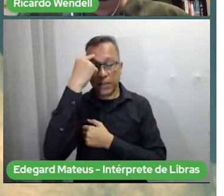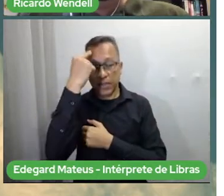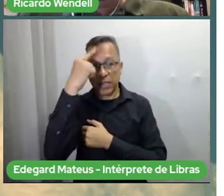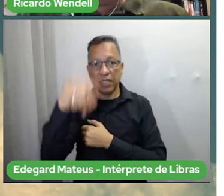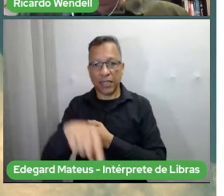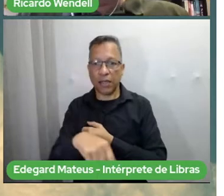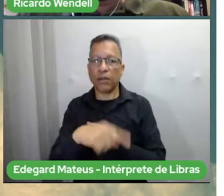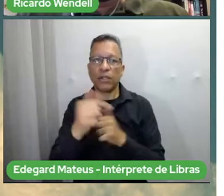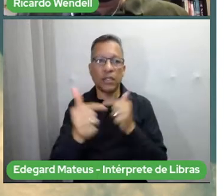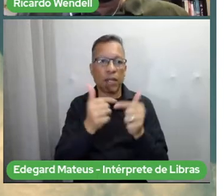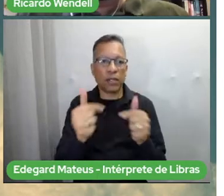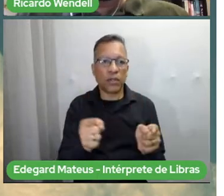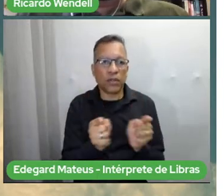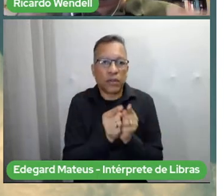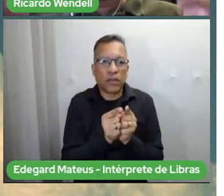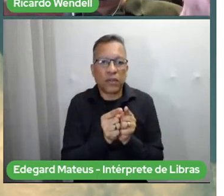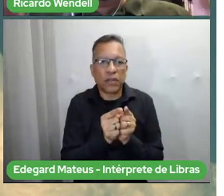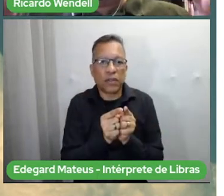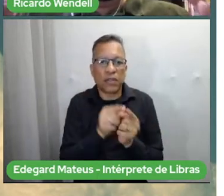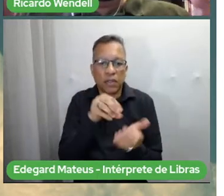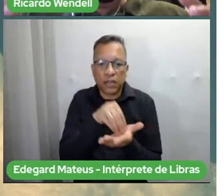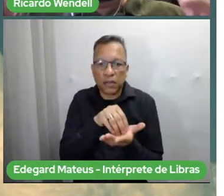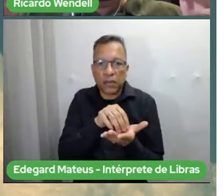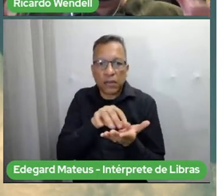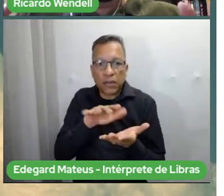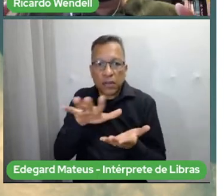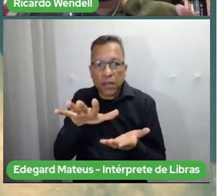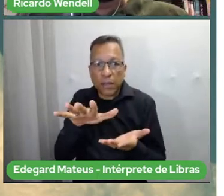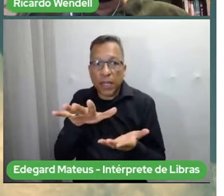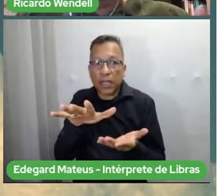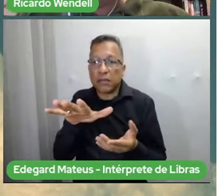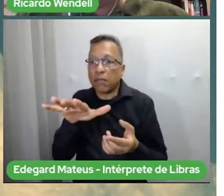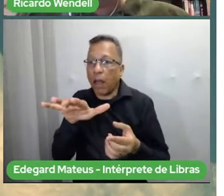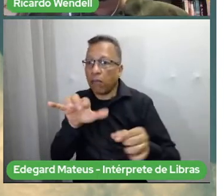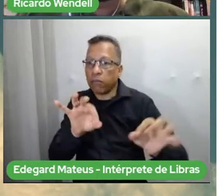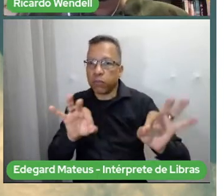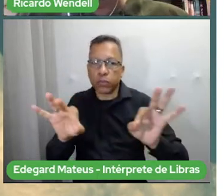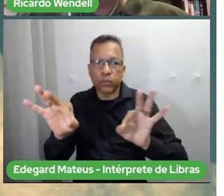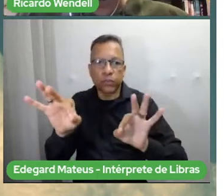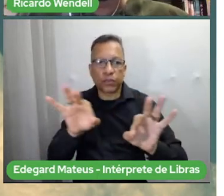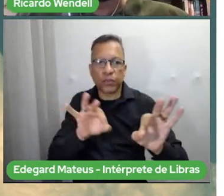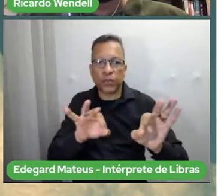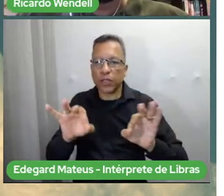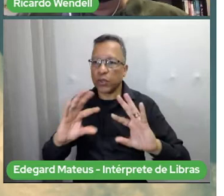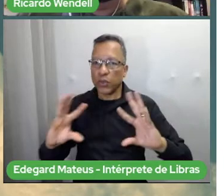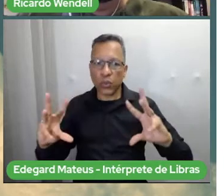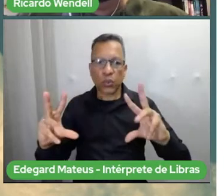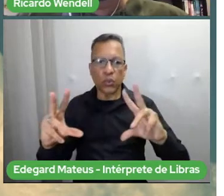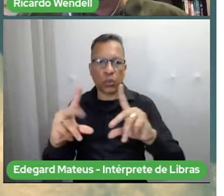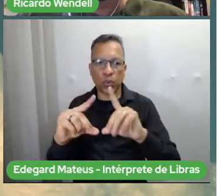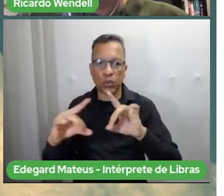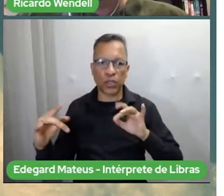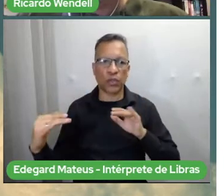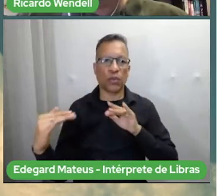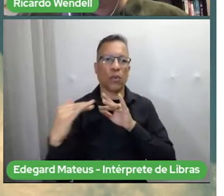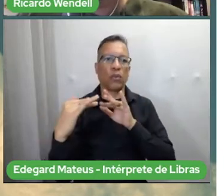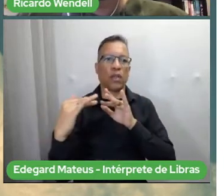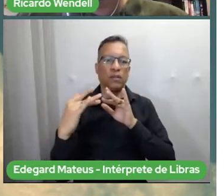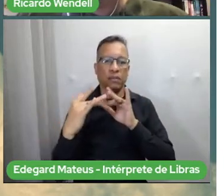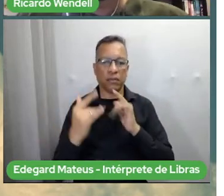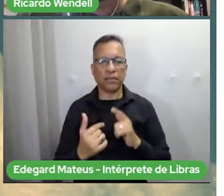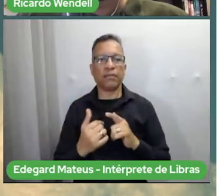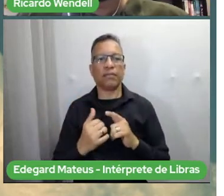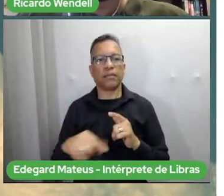Então, descentralizar, mas orquestrando eles de uma forma comum, né, para a gente consiga ter interoperabilidade. Eu acho que esse é um ponto que a gente